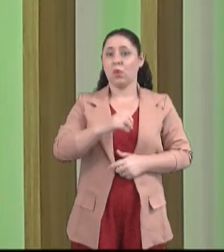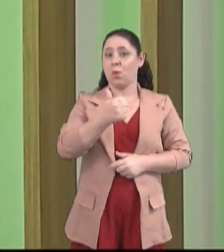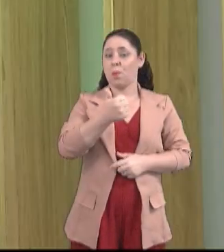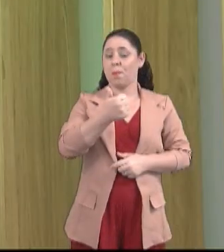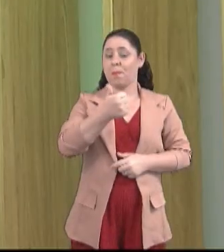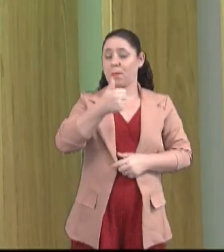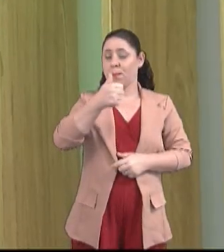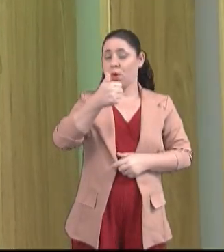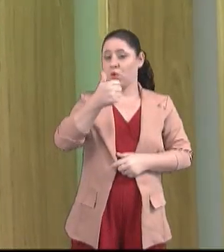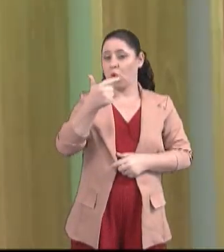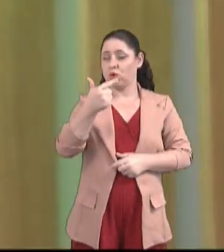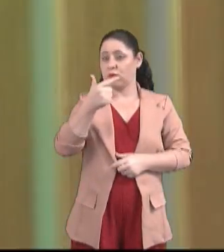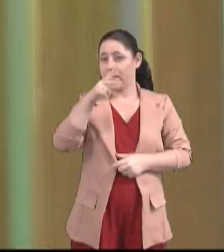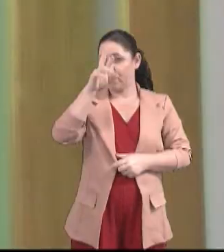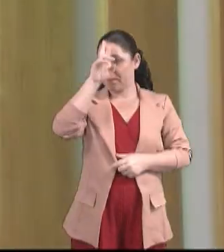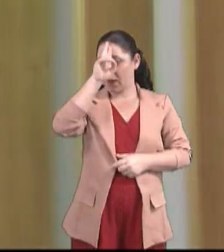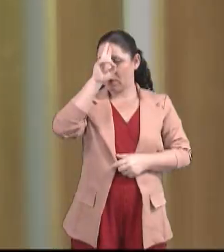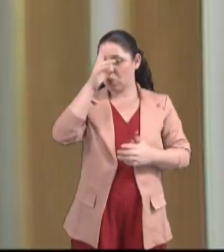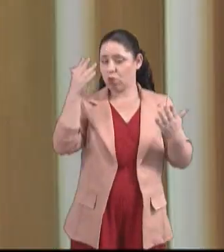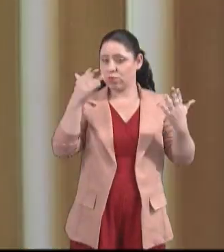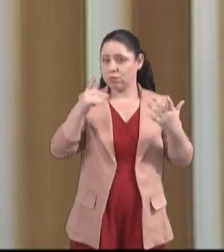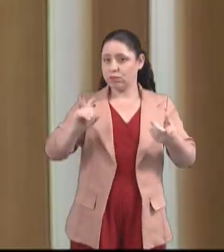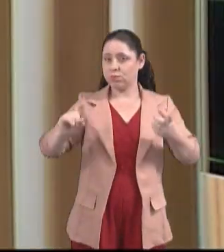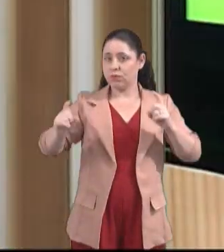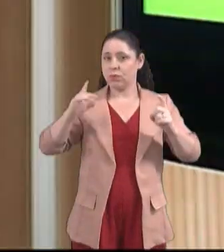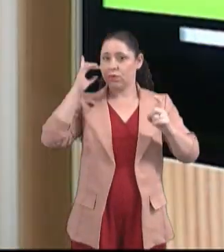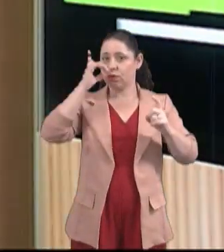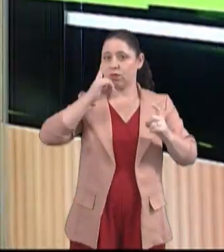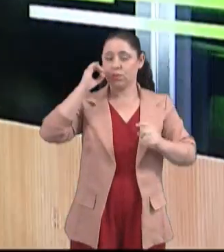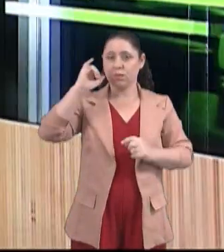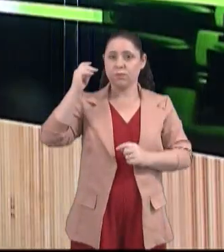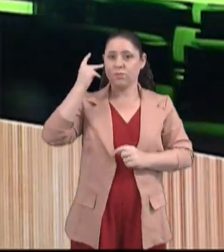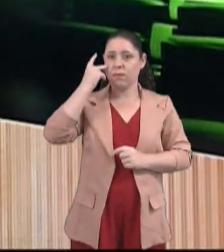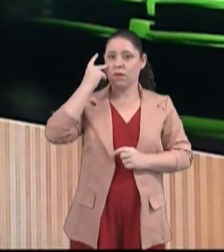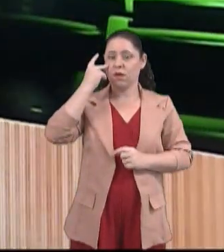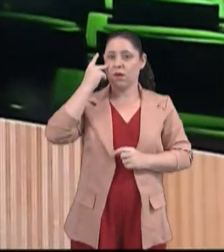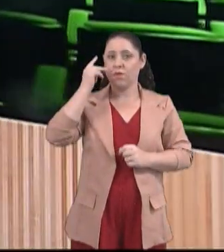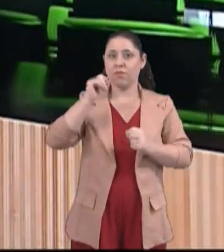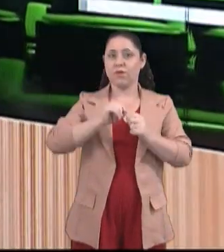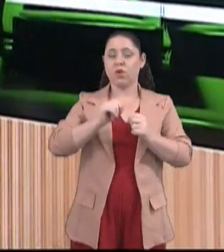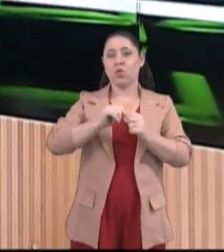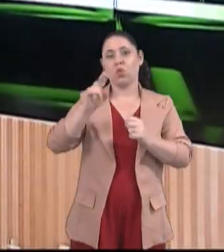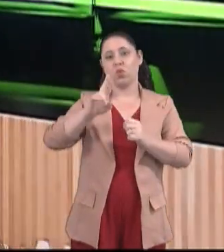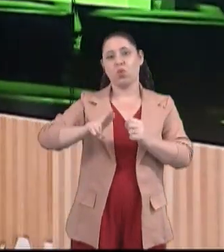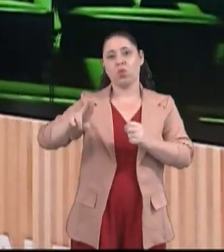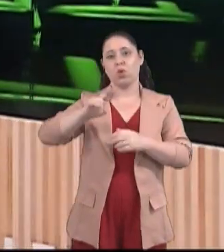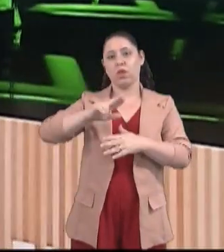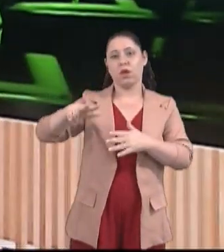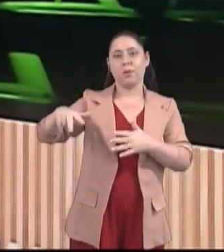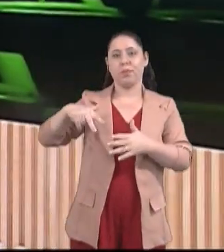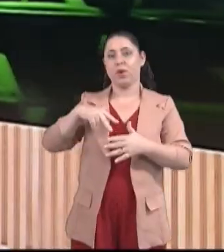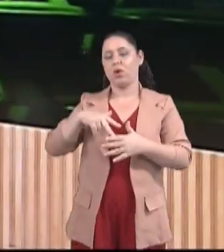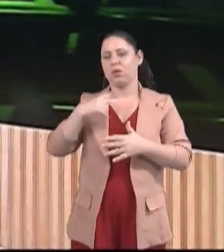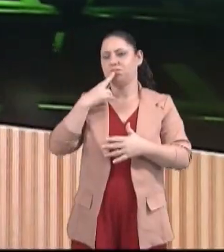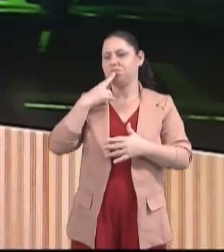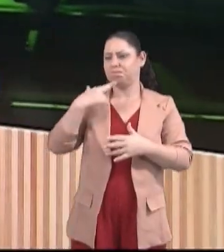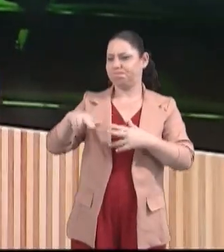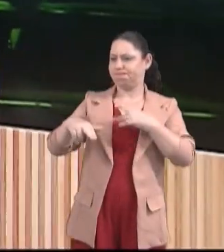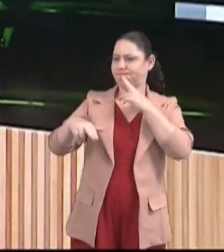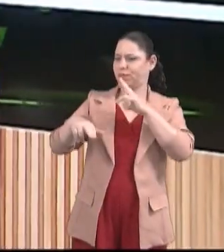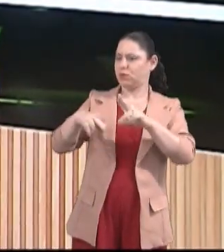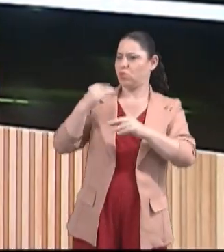Meio-dia. E no grande expediente da sessão de hoje, o deputado João Henrique fez o uso da tribuna,